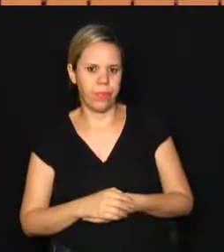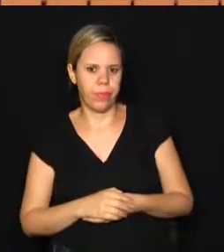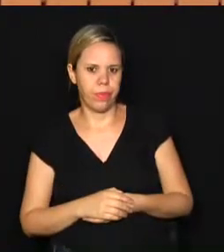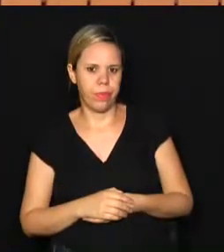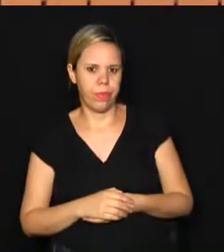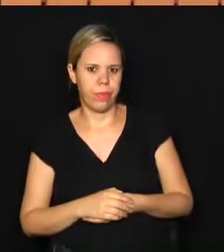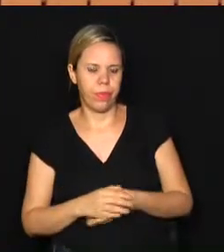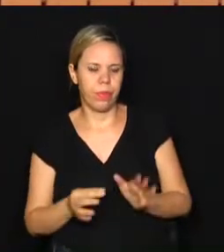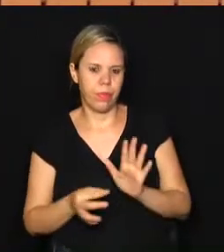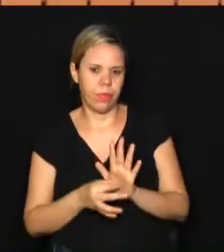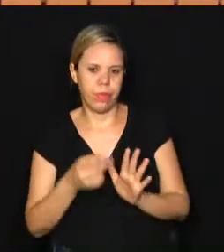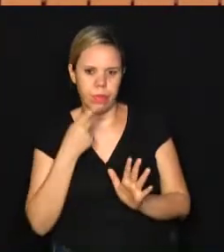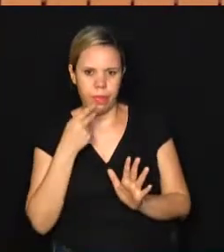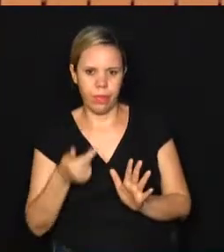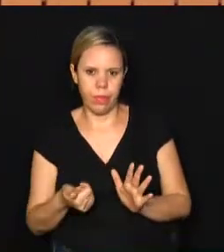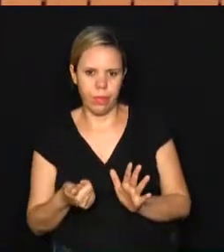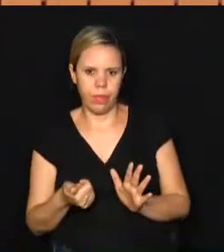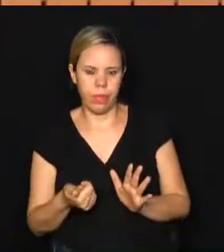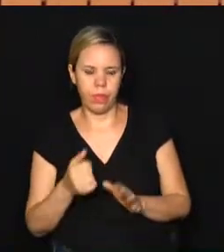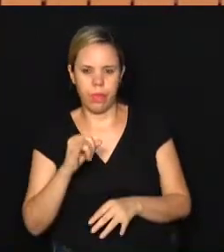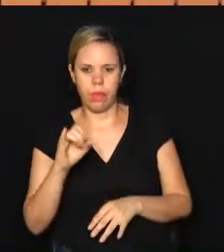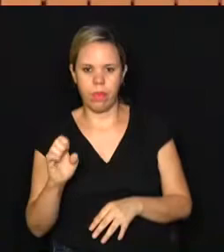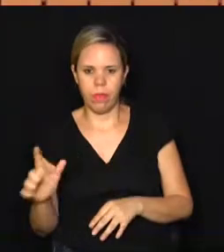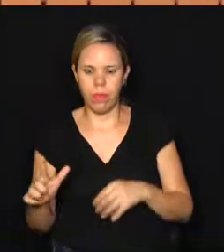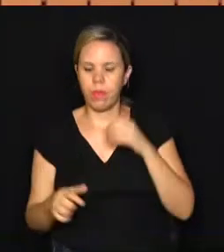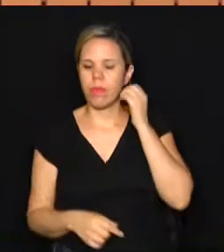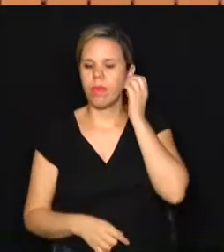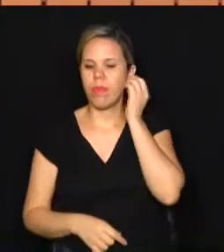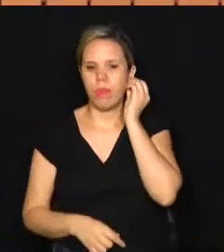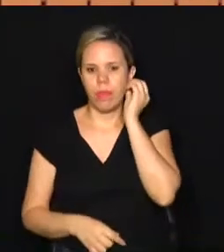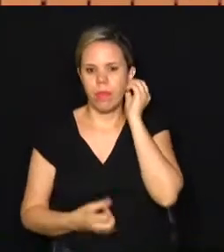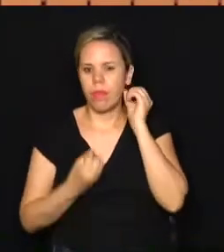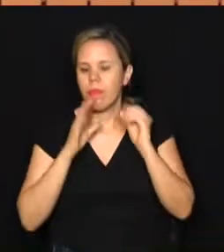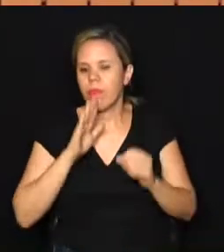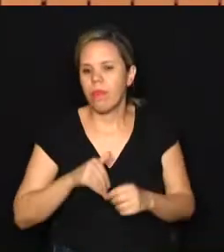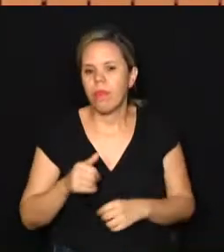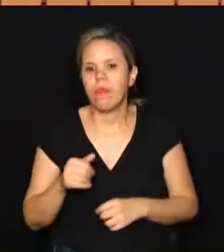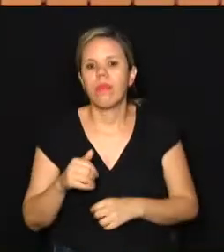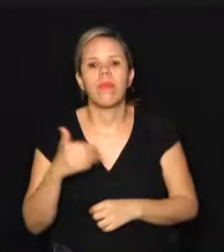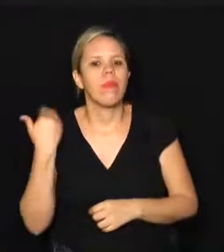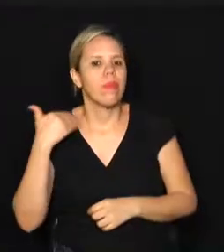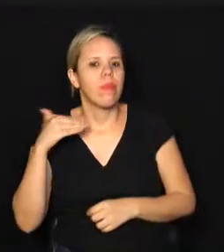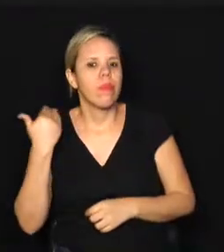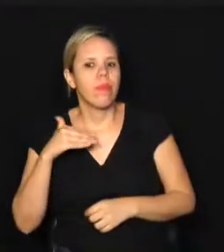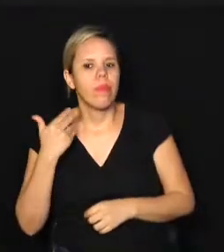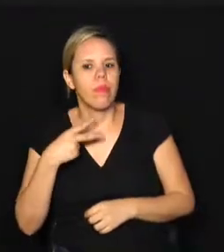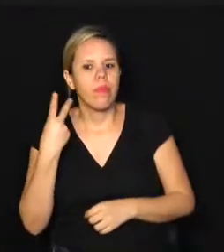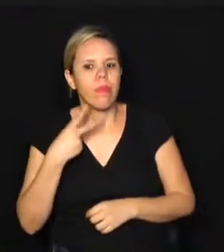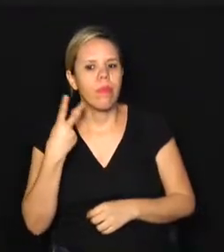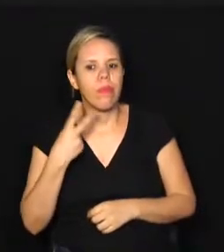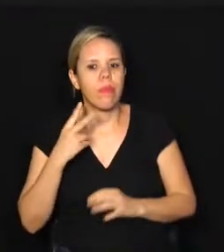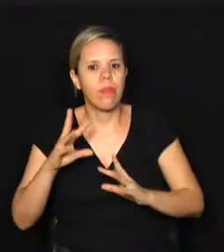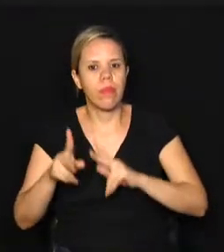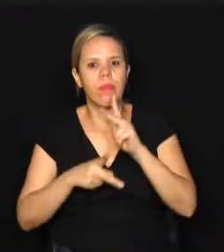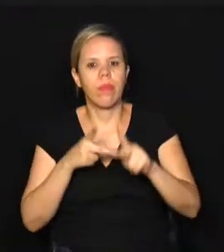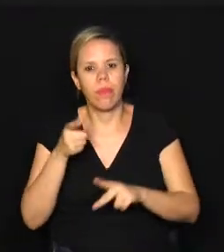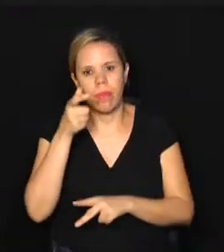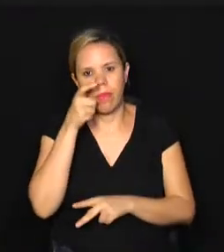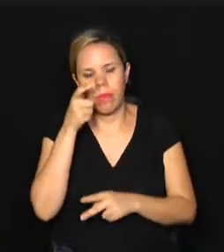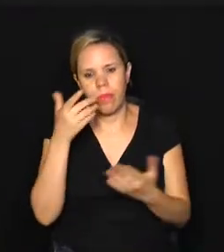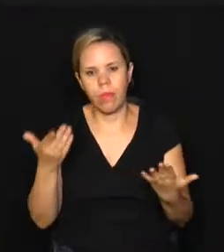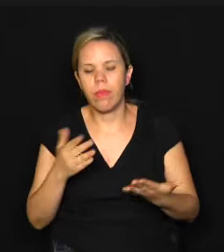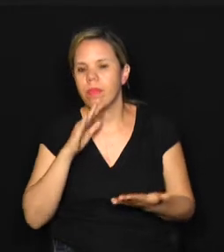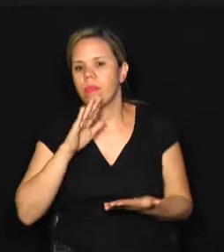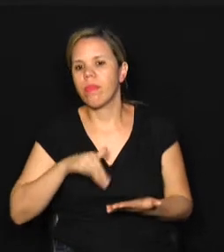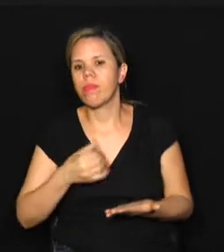seu depoimento aqui. Joel? Boa tarde, Mariana Conte, todos que estão nos ouvindo nessa tarde, boa